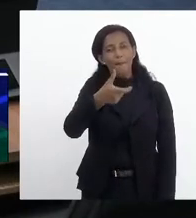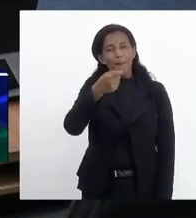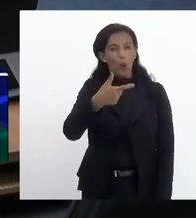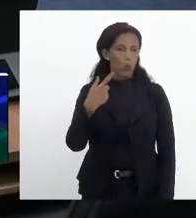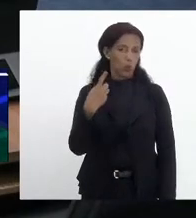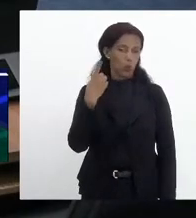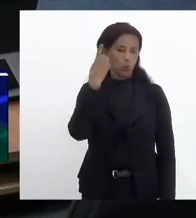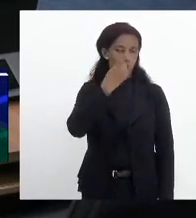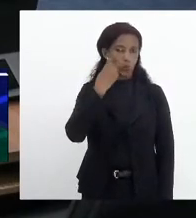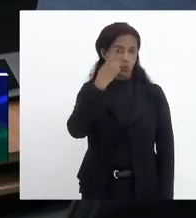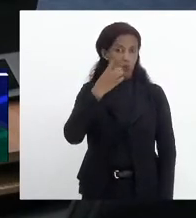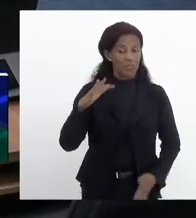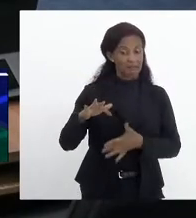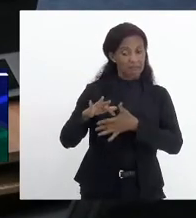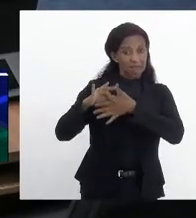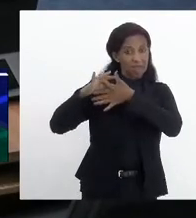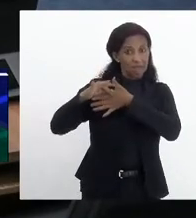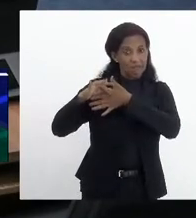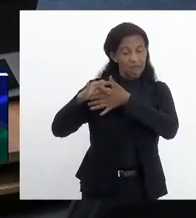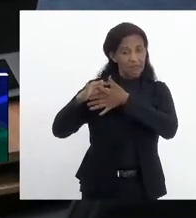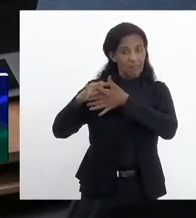muitos dos titulares não têm